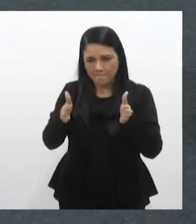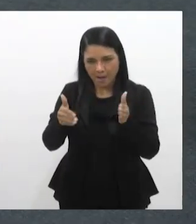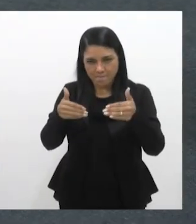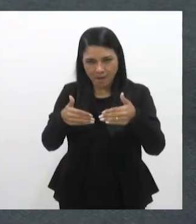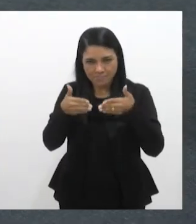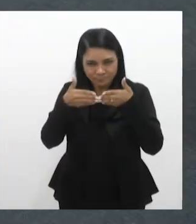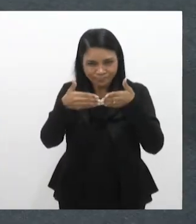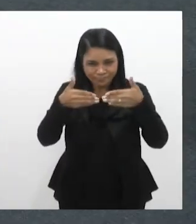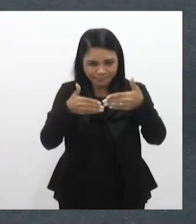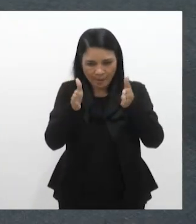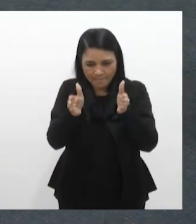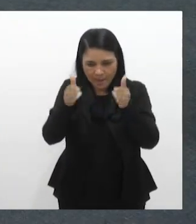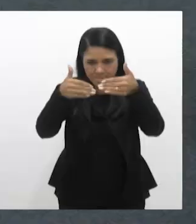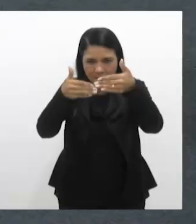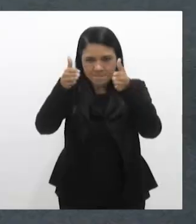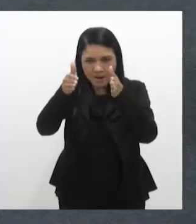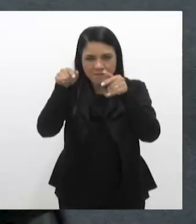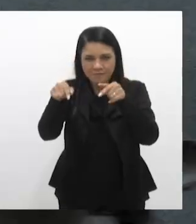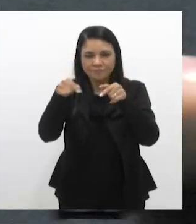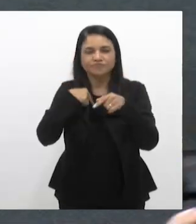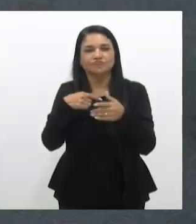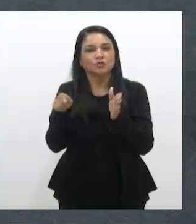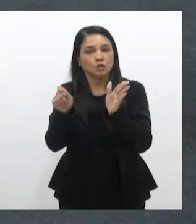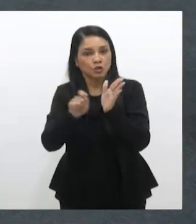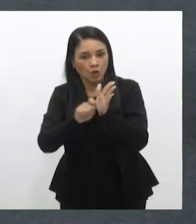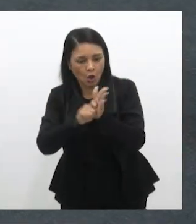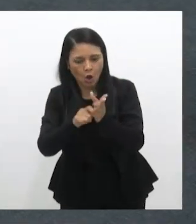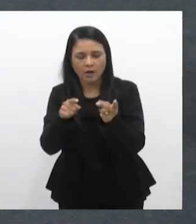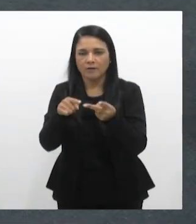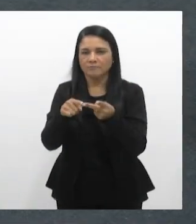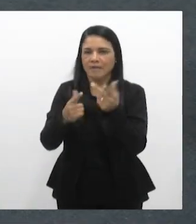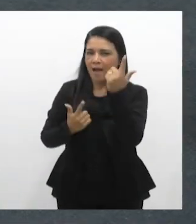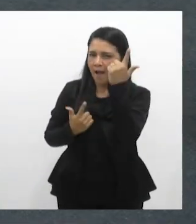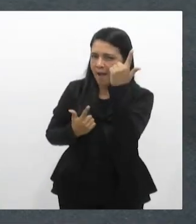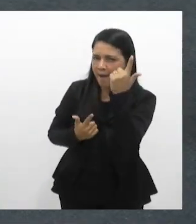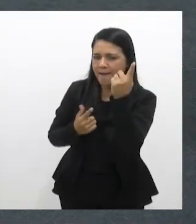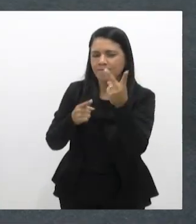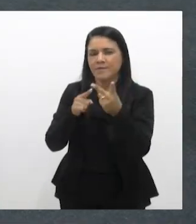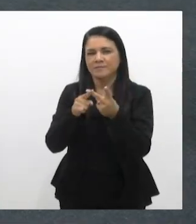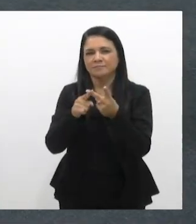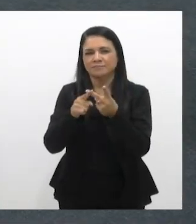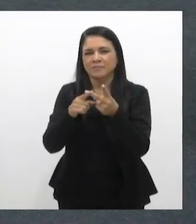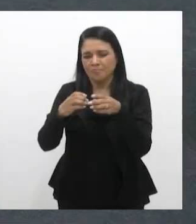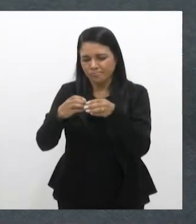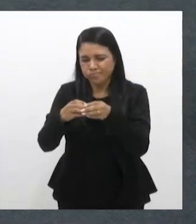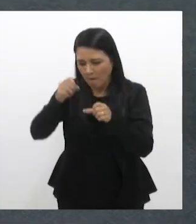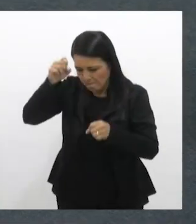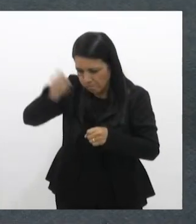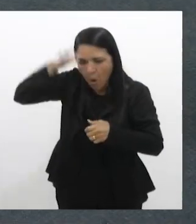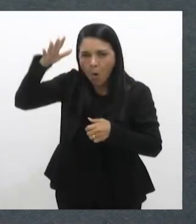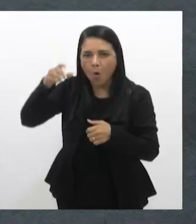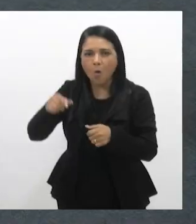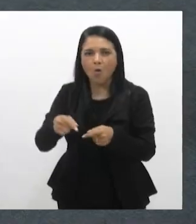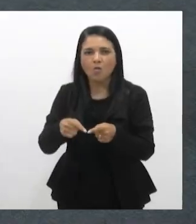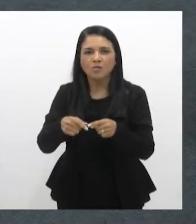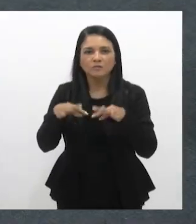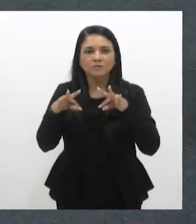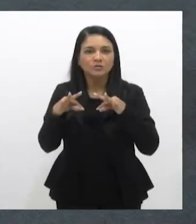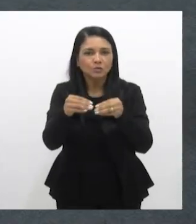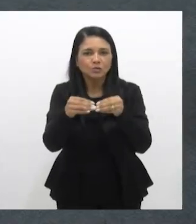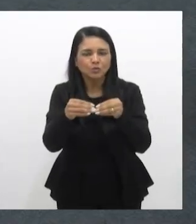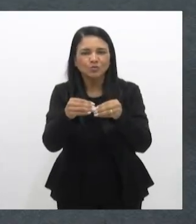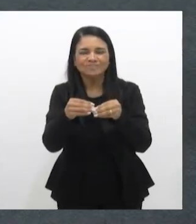ali, supostamente, entrar ali drogas, armamento pesado, granada, tudo